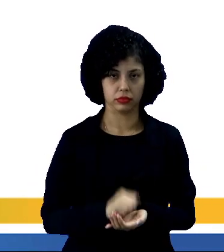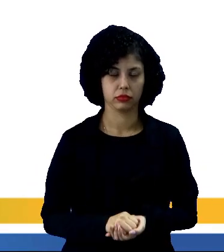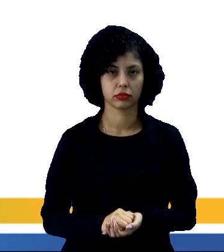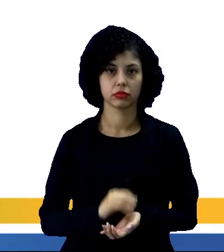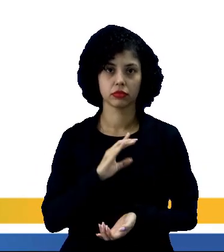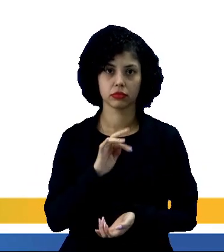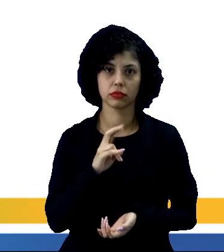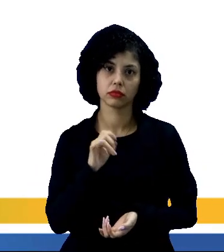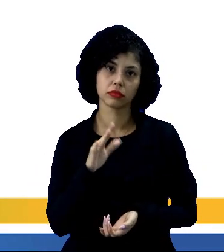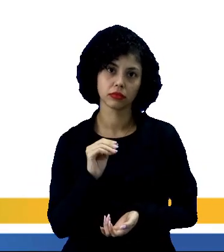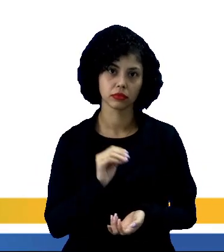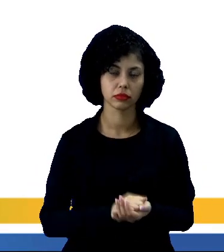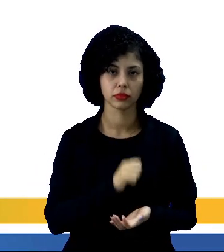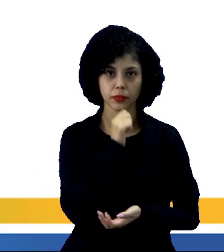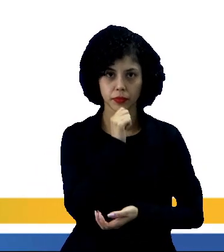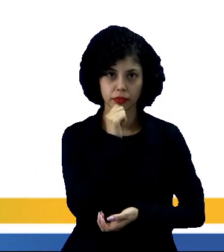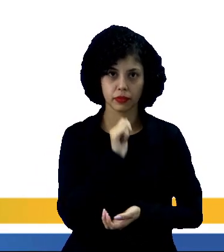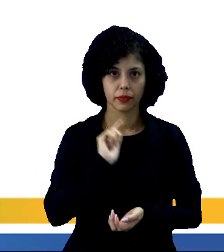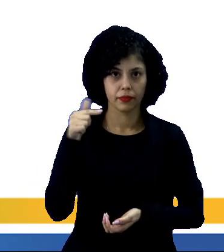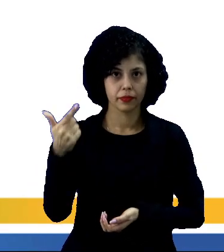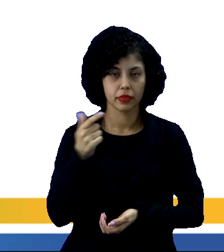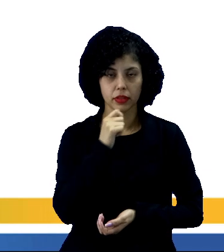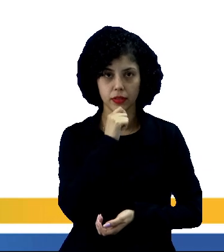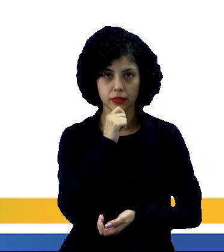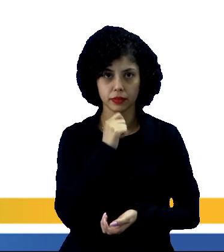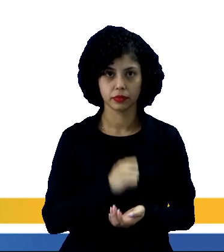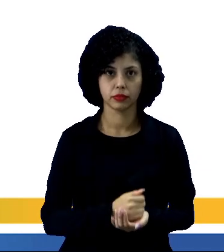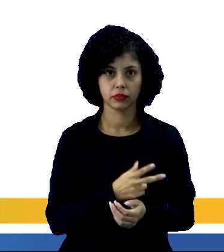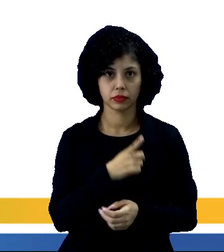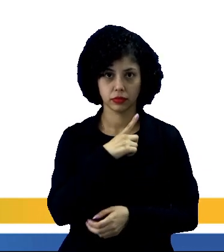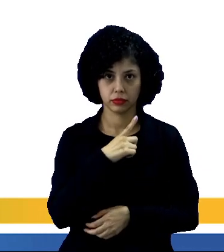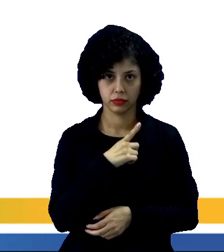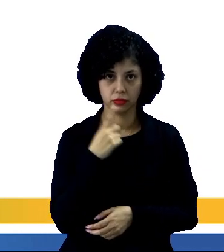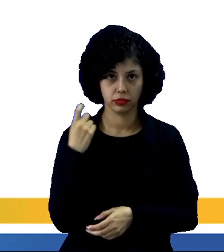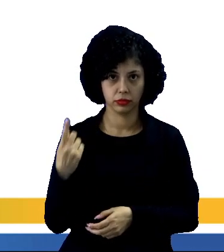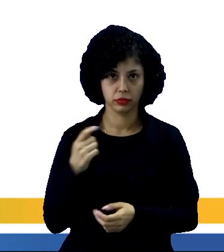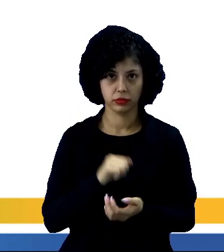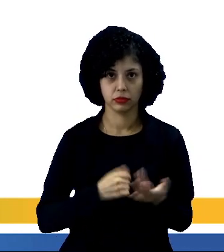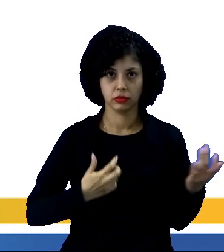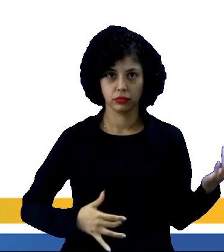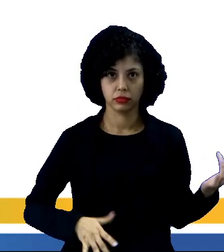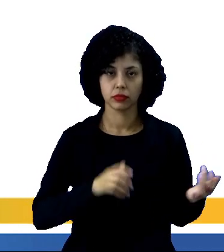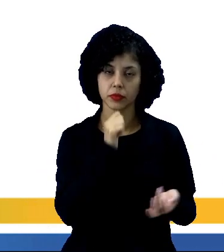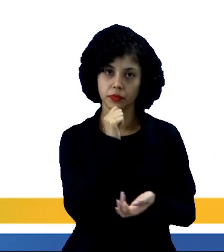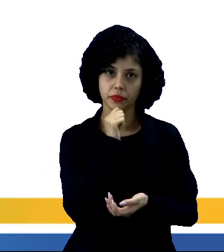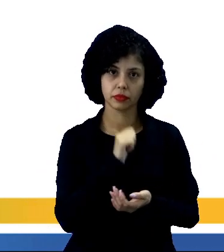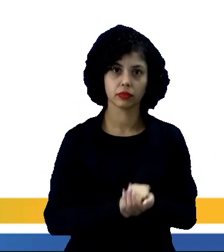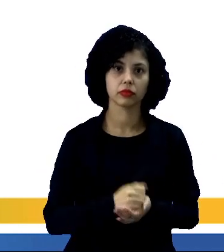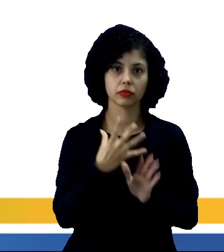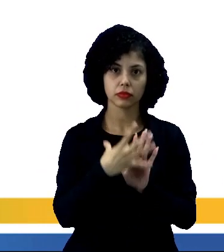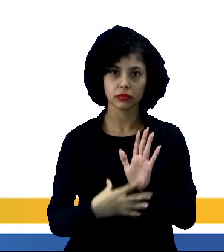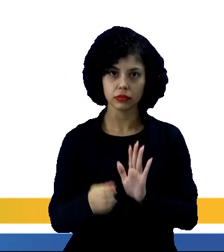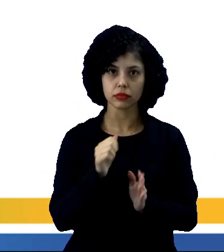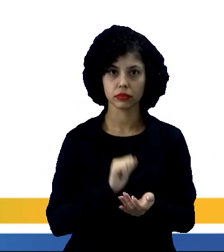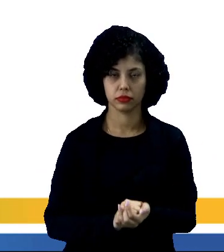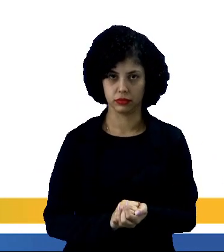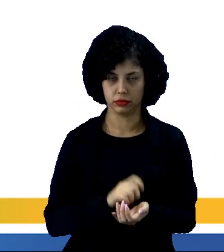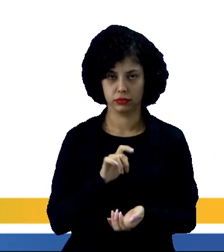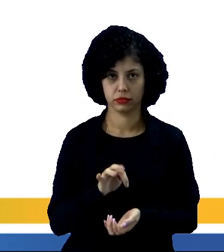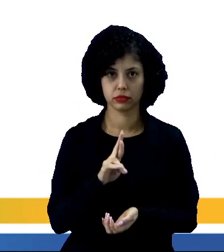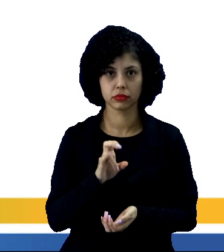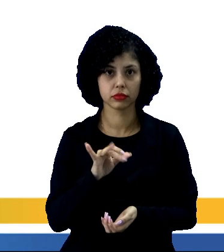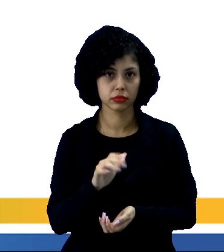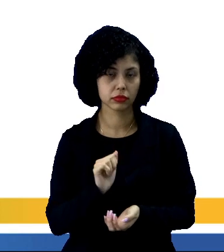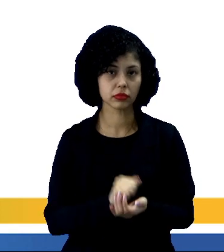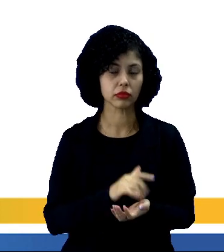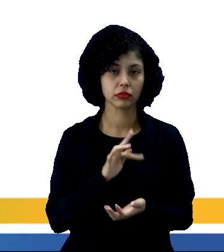O captador da guitarra elétrica é aquele que absorve o som da corda e emite para os alto-falantes, tá, meus amigos?